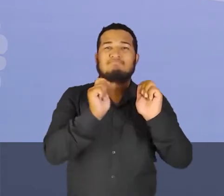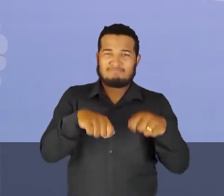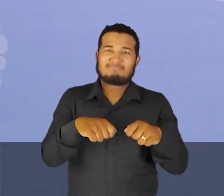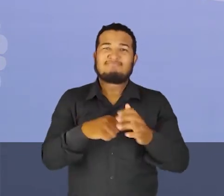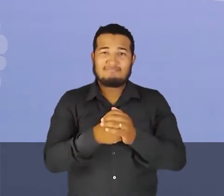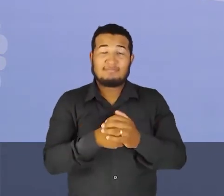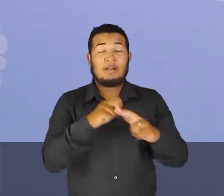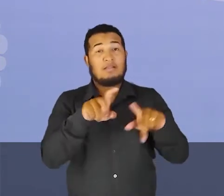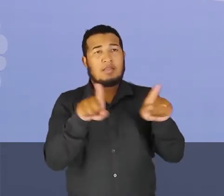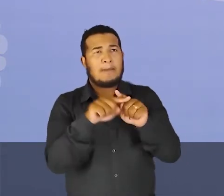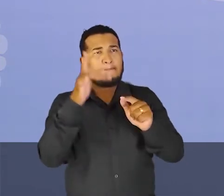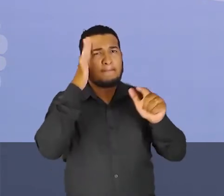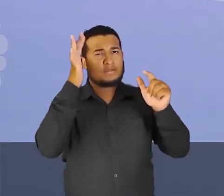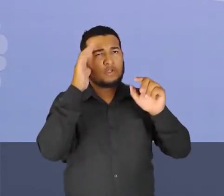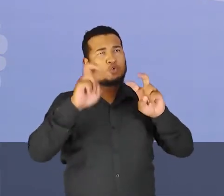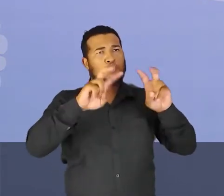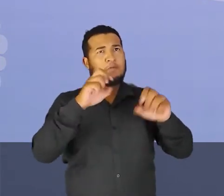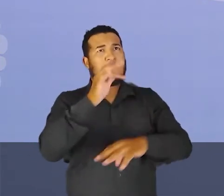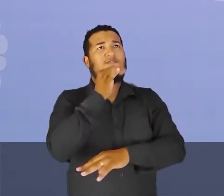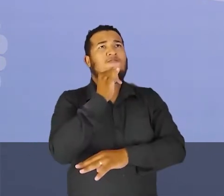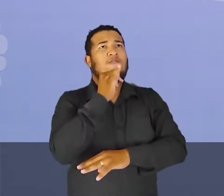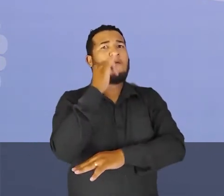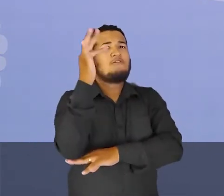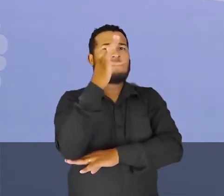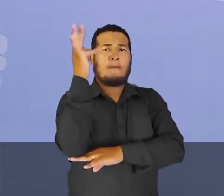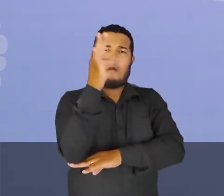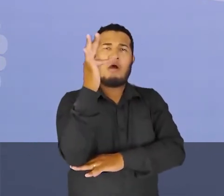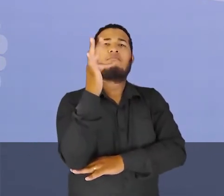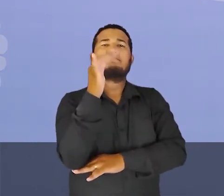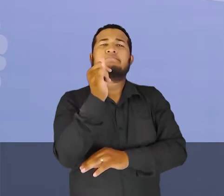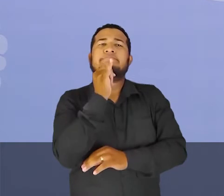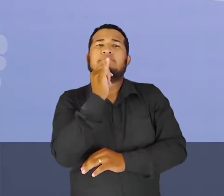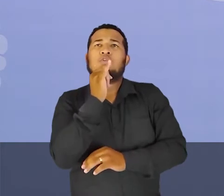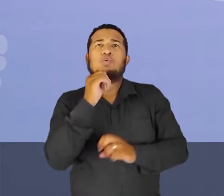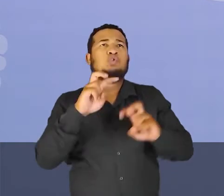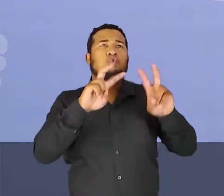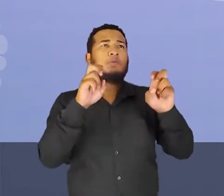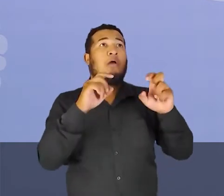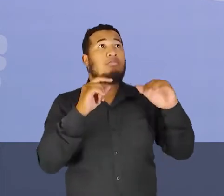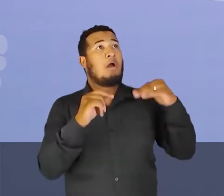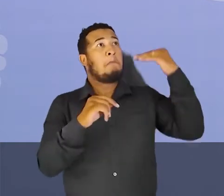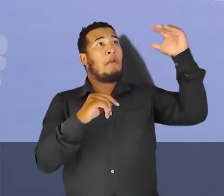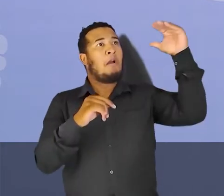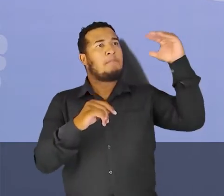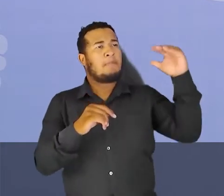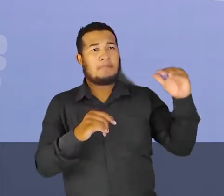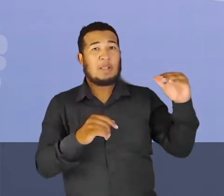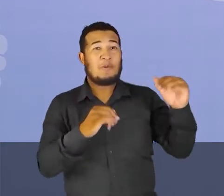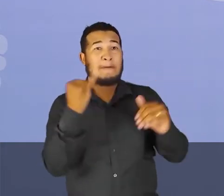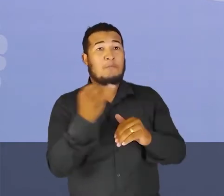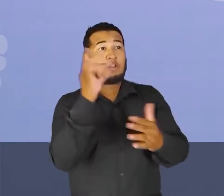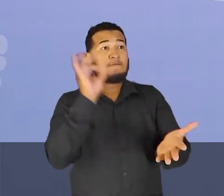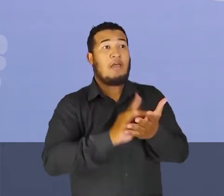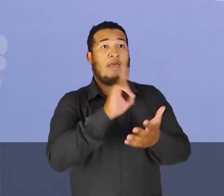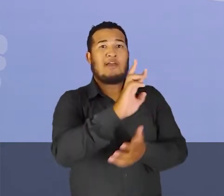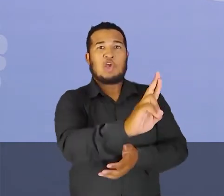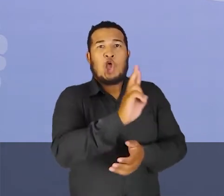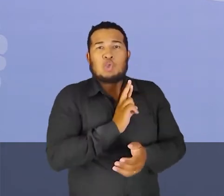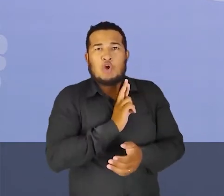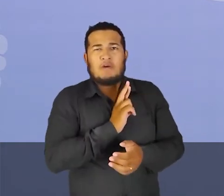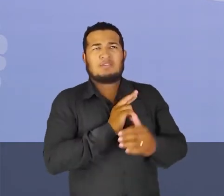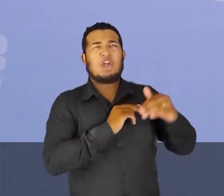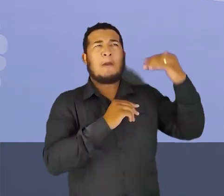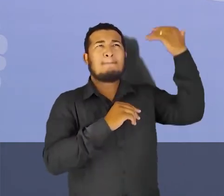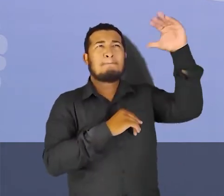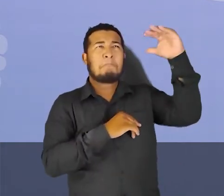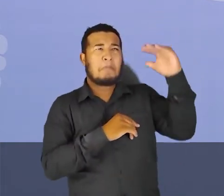Ao dispensar as formalidades, não estão tão preocupados, então, por exemplo, com a hierarquia. O importante é o resultado e